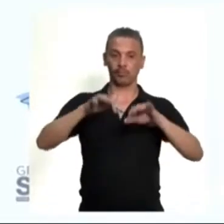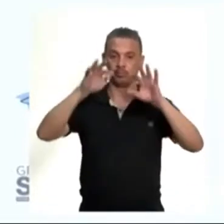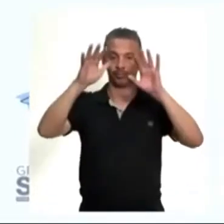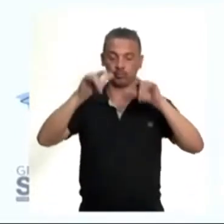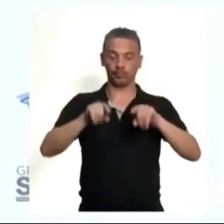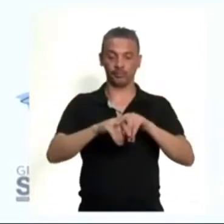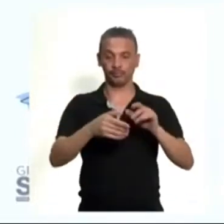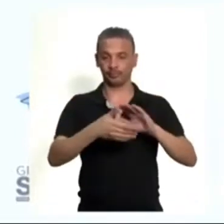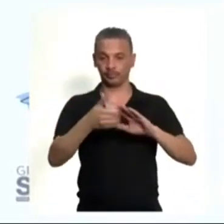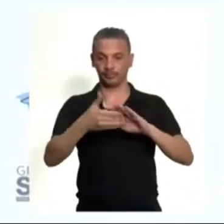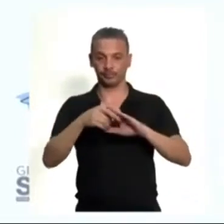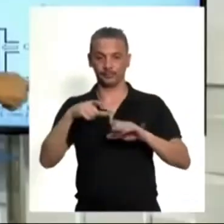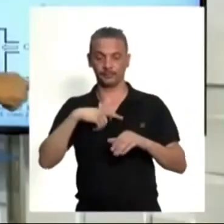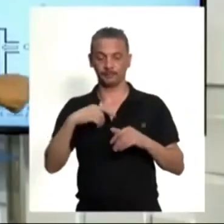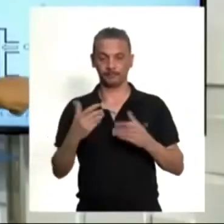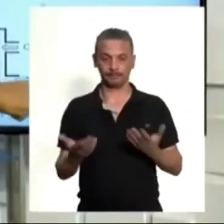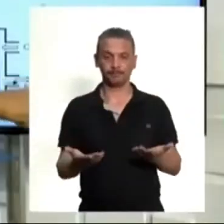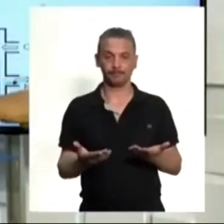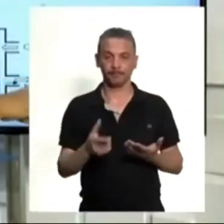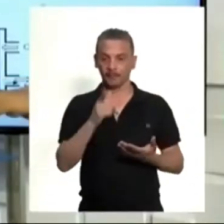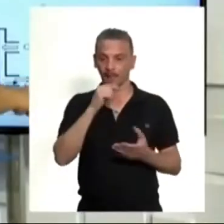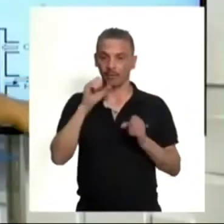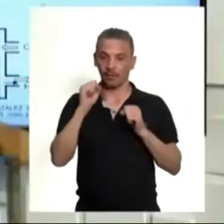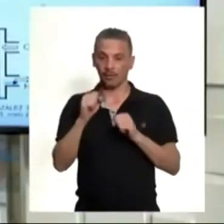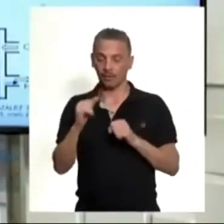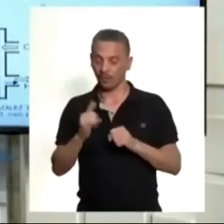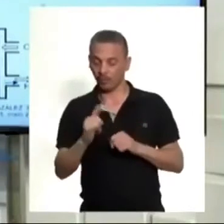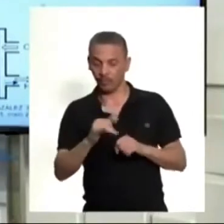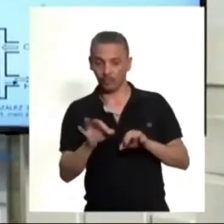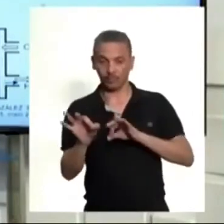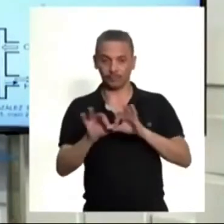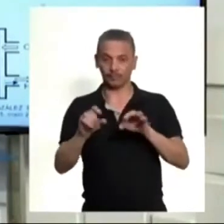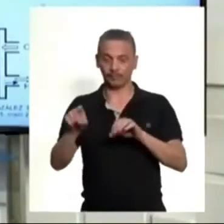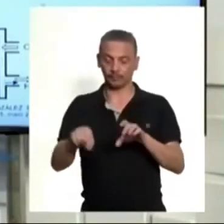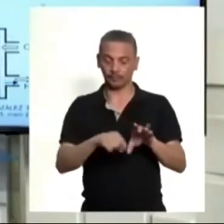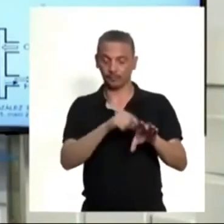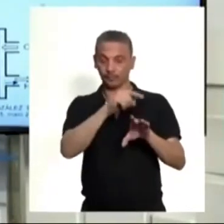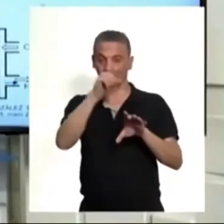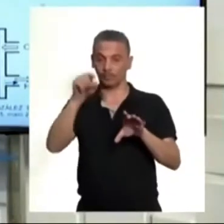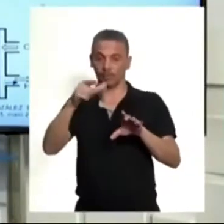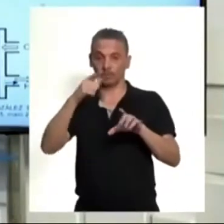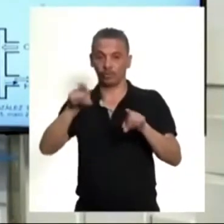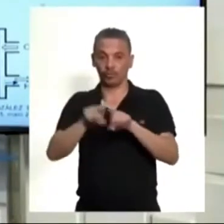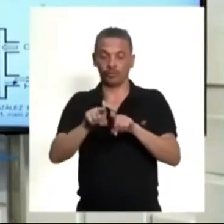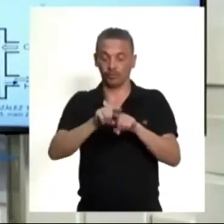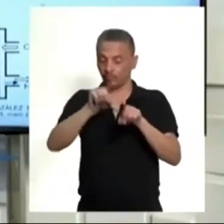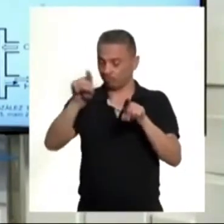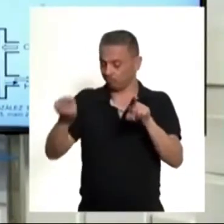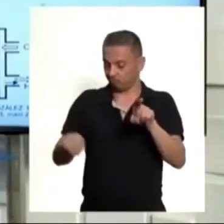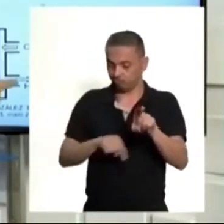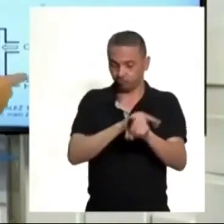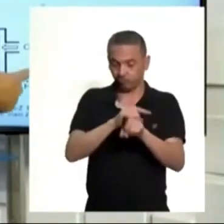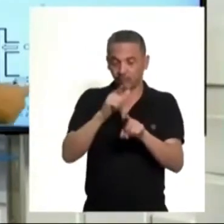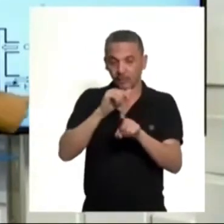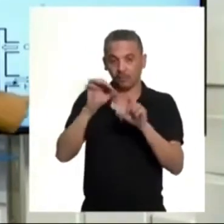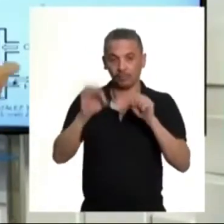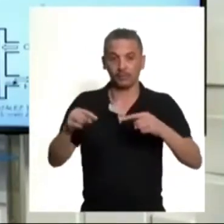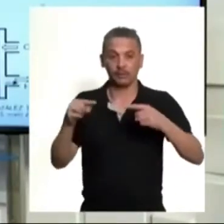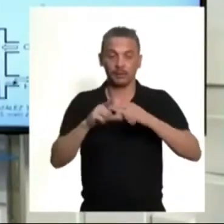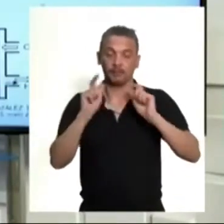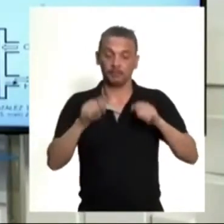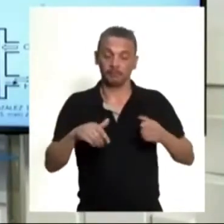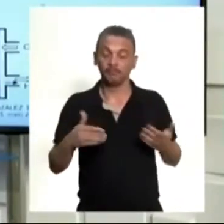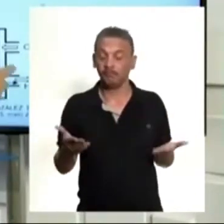oxigênio sai e sai água. Essa água pode ser eletrolizada e reabastecer esse hidrogênio aqui. Porque você passar uma corrente elétrica na